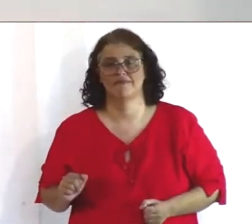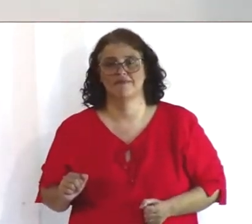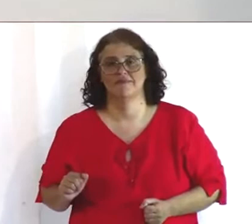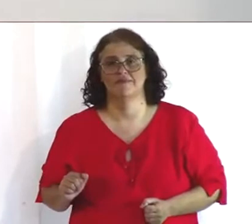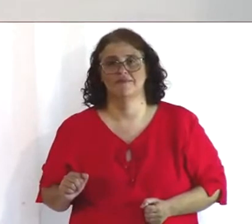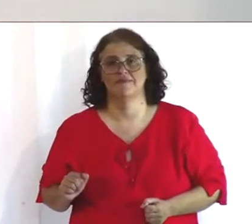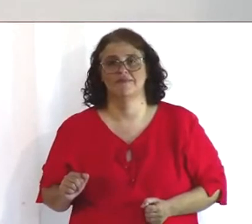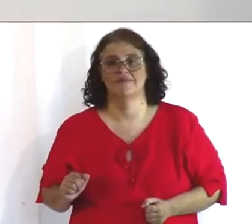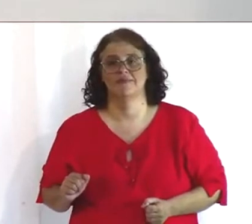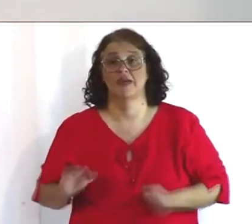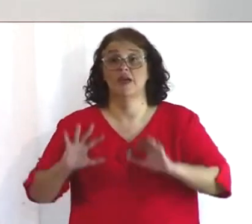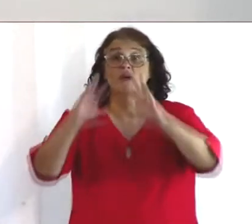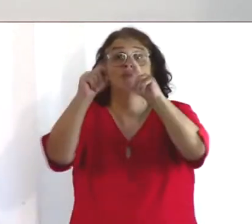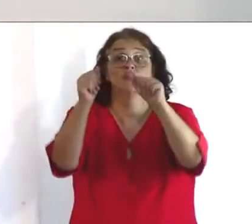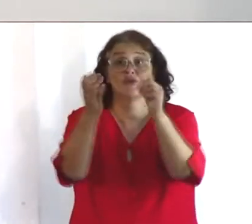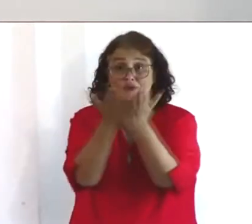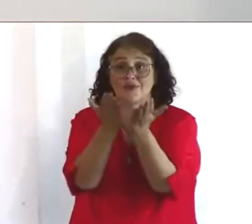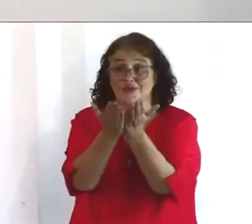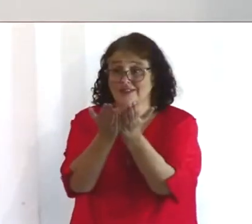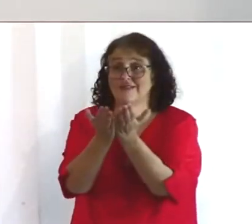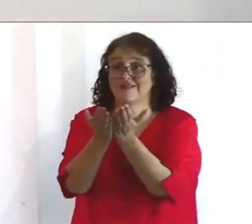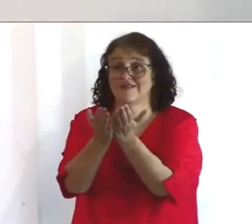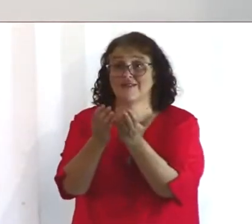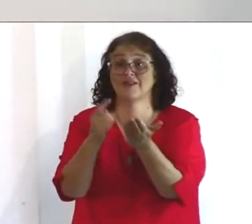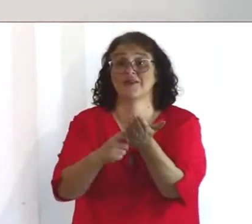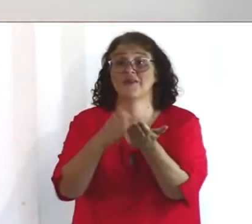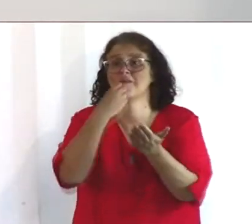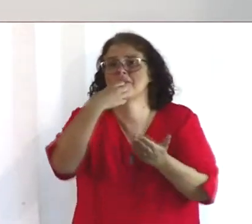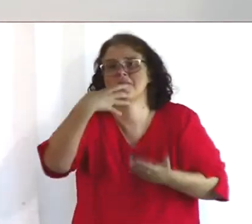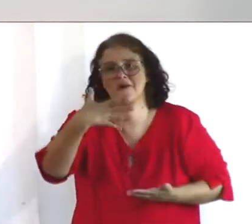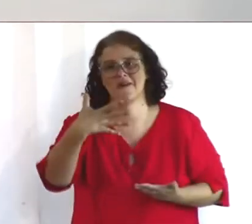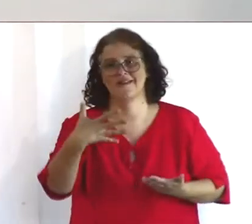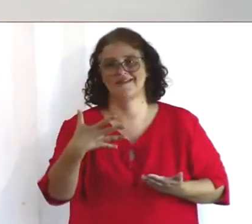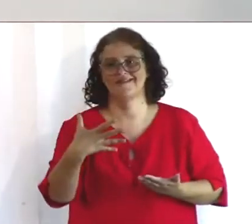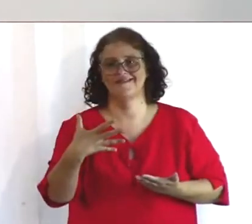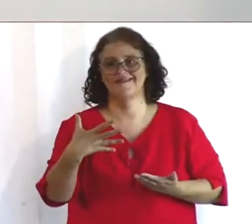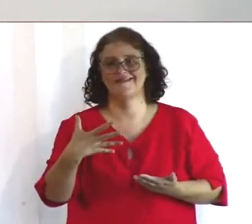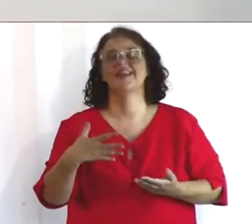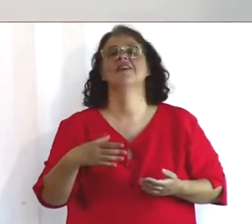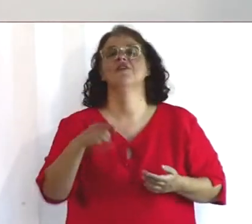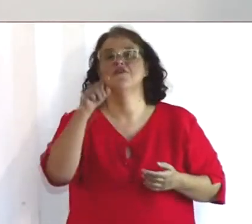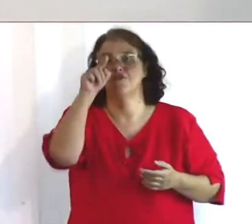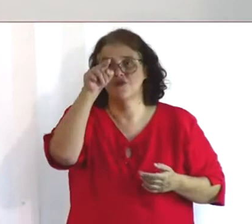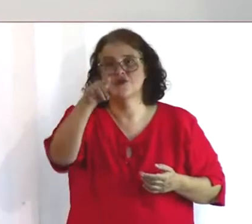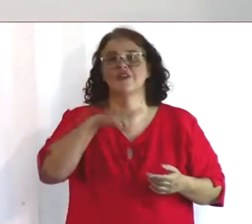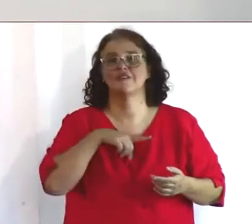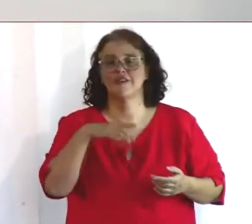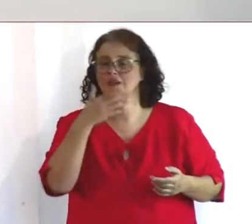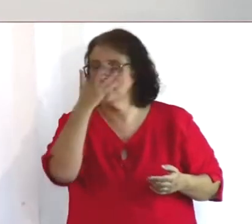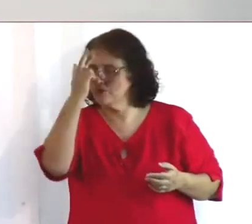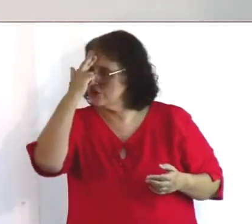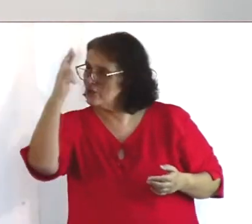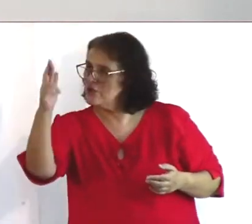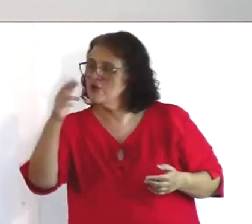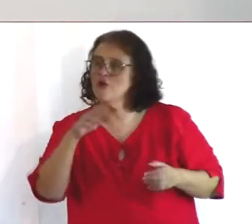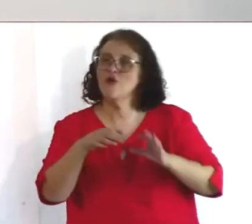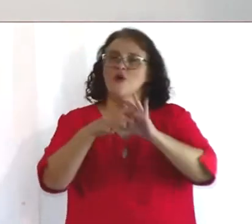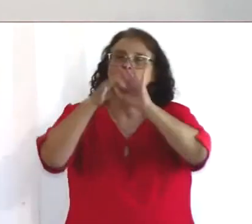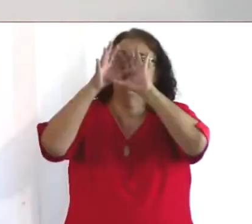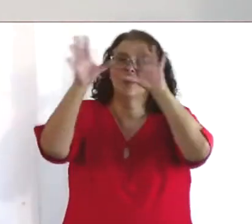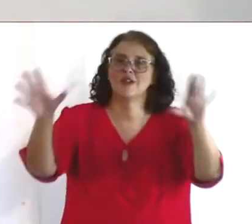Então, aos crentes, uma ótima notícia. Vocês têm um Senhor, um libertador, que os libertou do império das